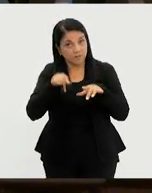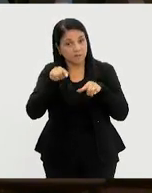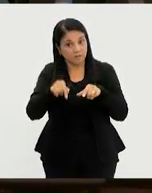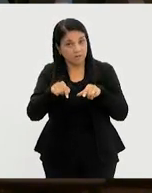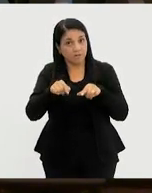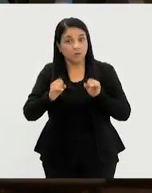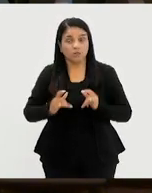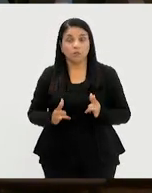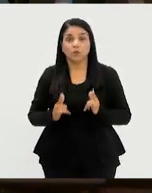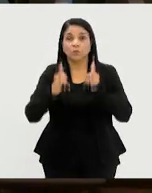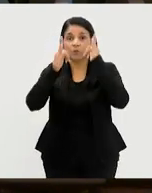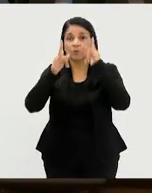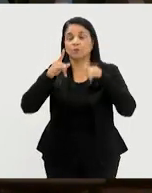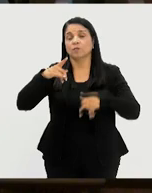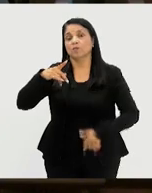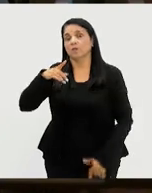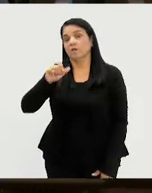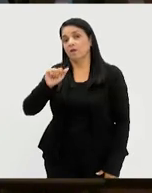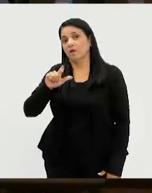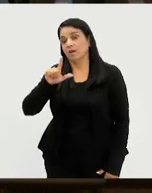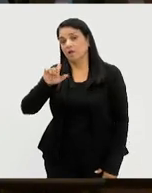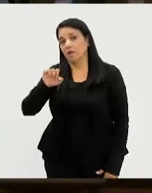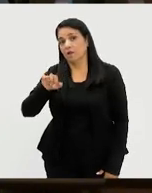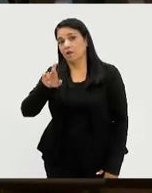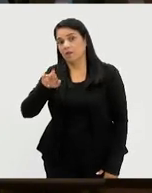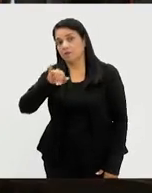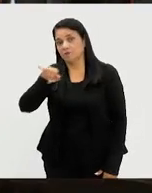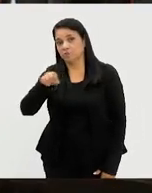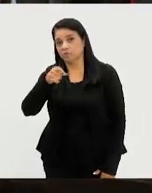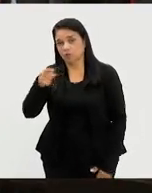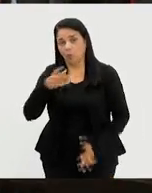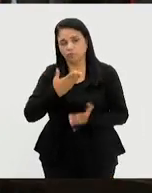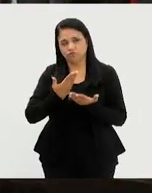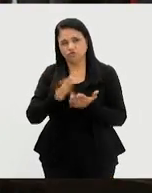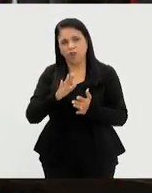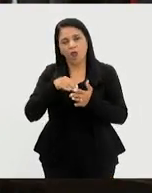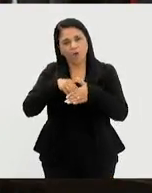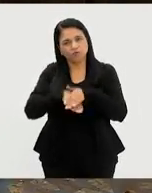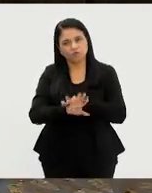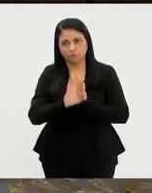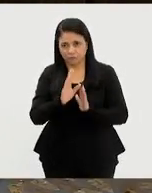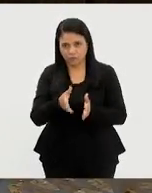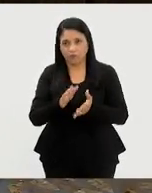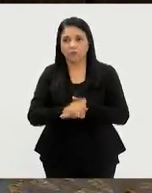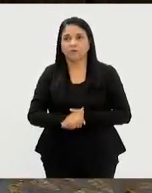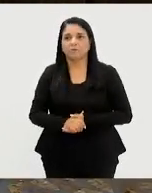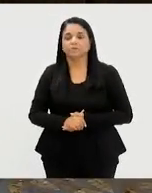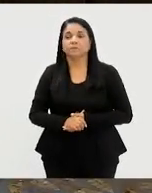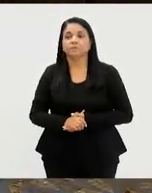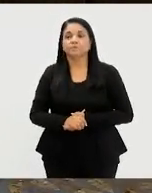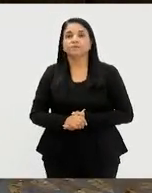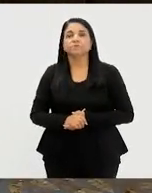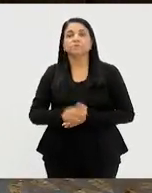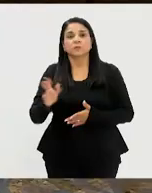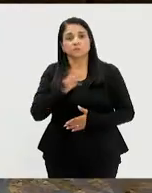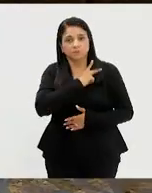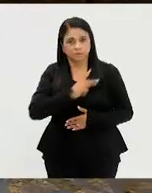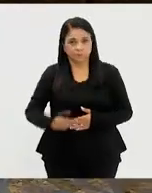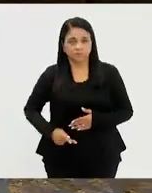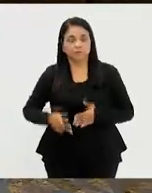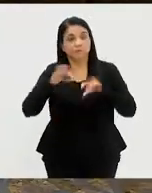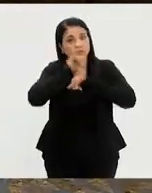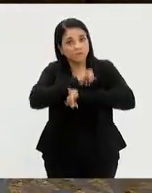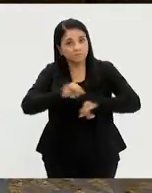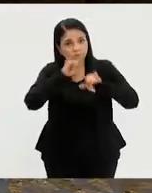alerj como de costume deputada Verônica presidenta eu queria fazer uma breve declaração